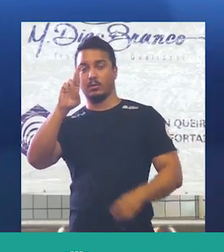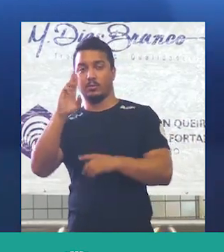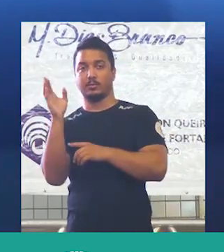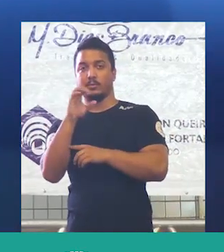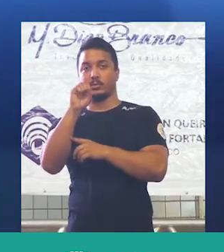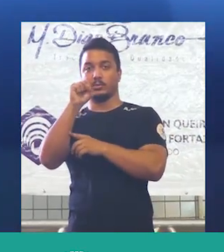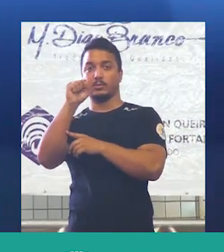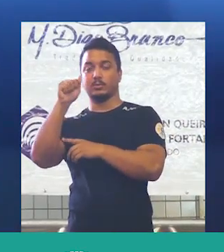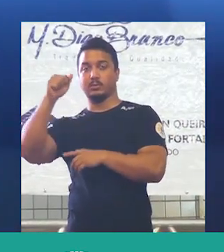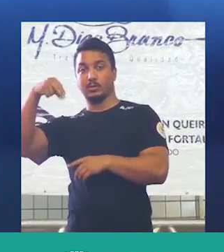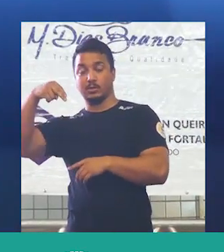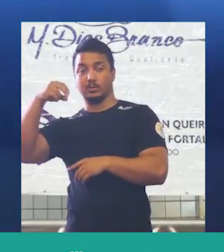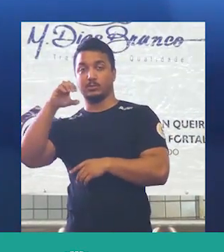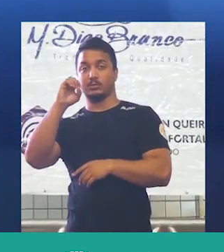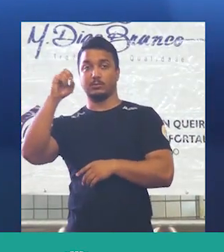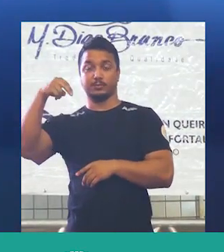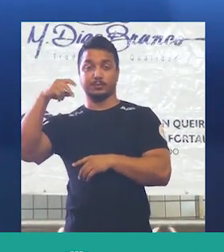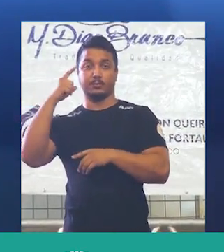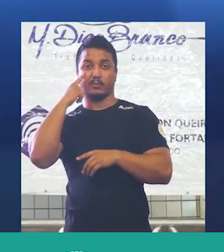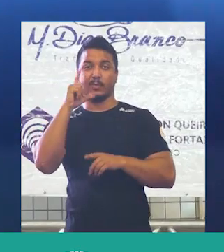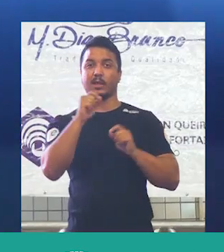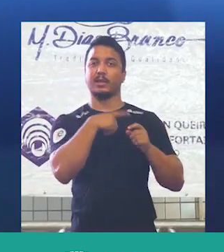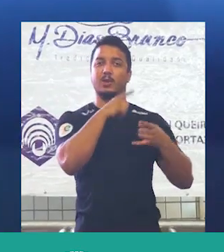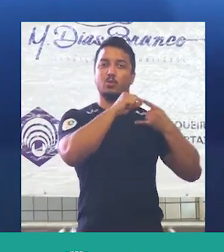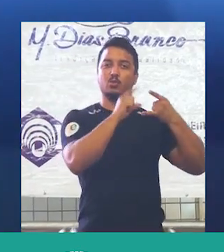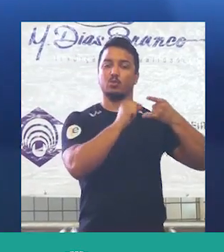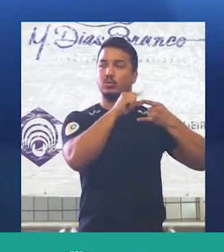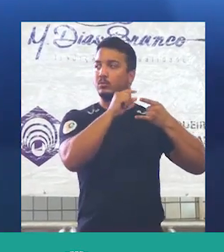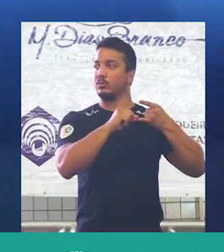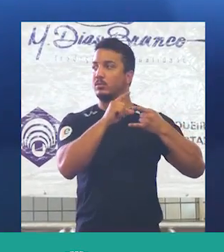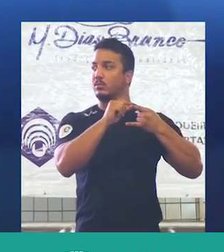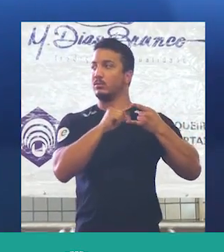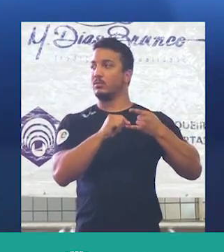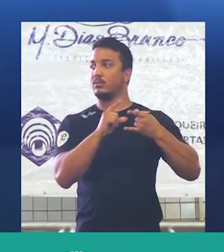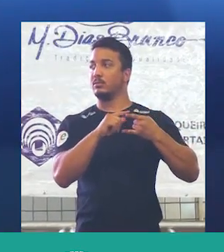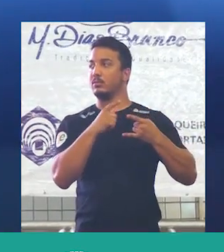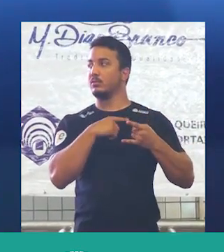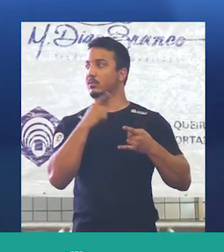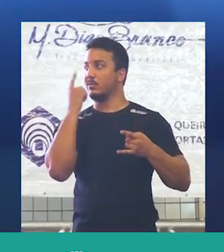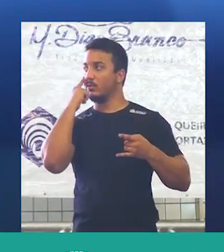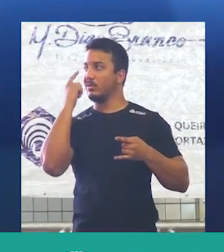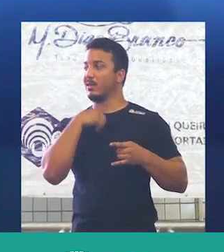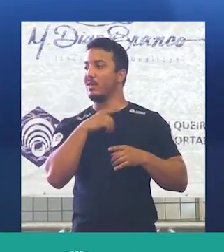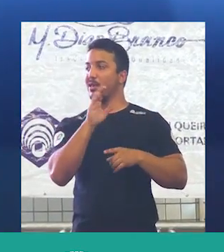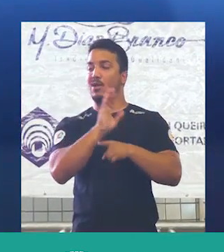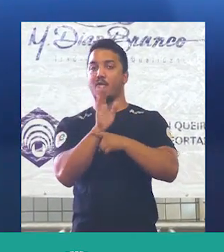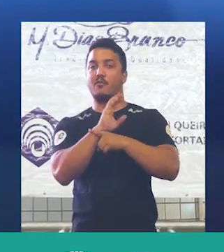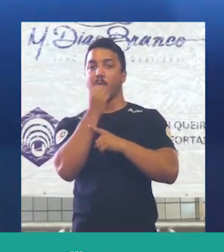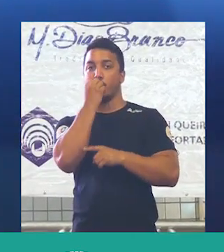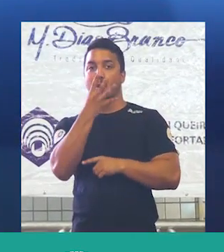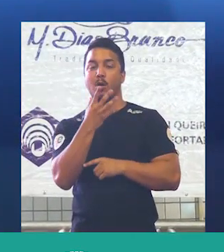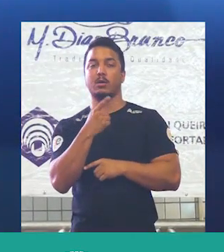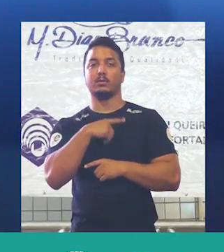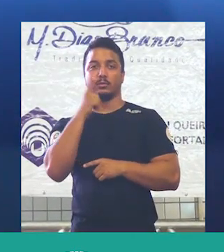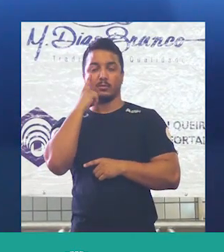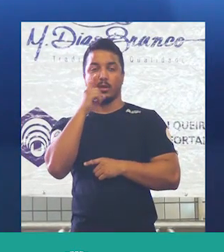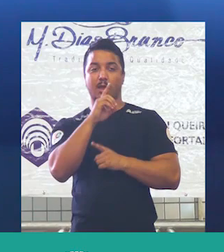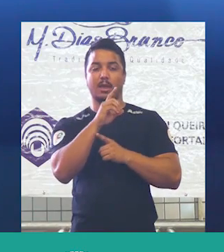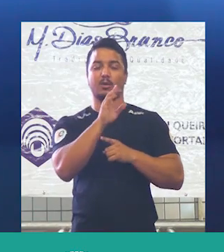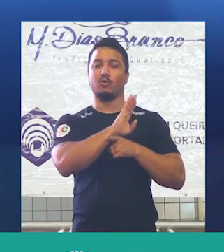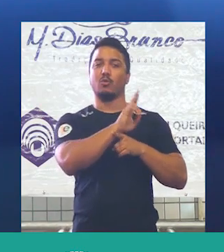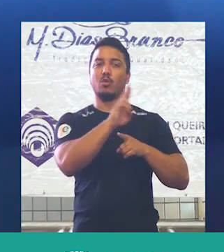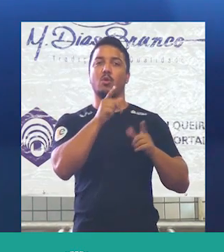um filmezinho que você acha no YouTube. No YouTube a gente pode fazer propaganda, até mesmo porque o filme é muito bom. O filme chama-se O Dia que